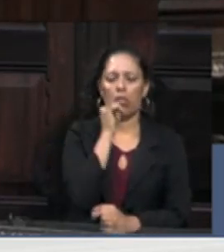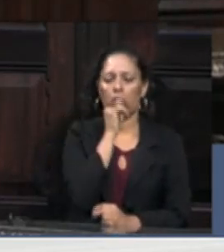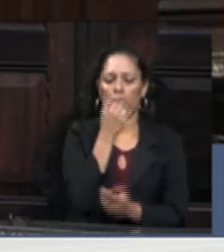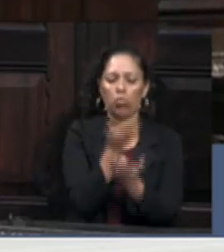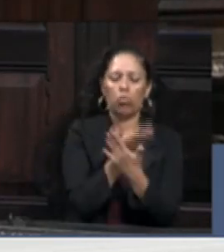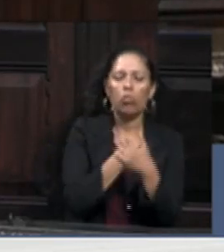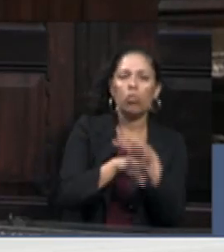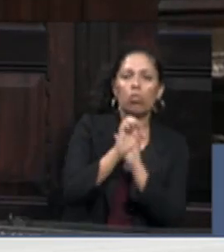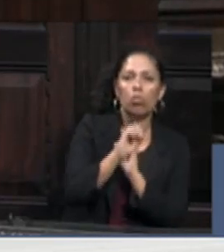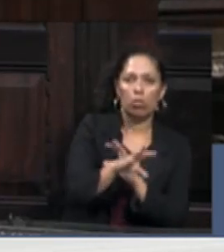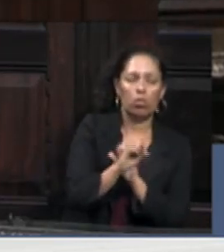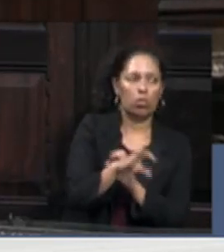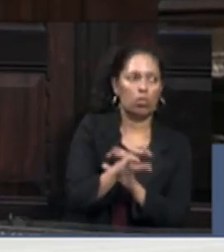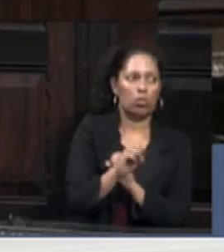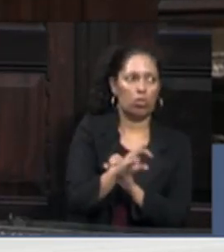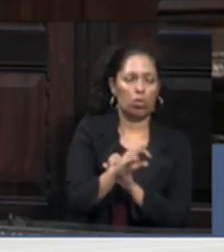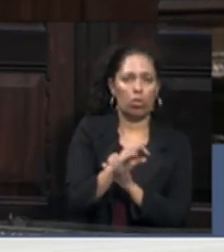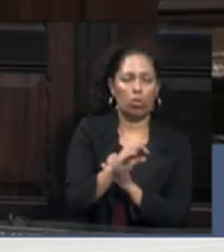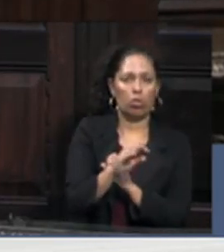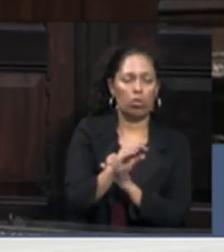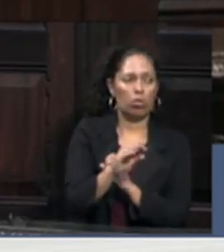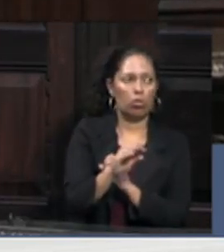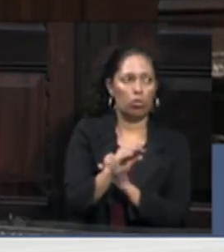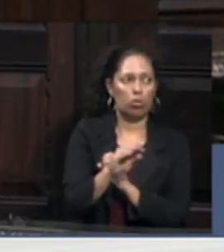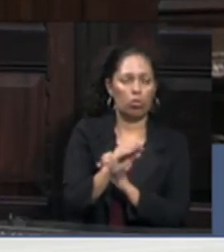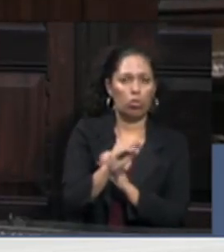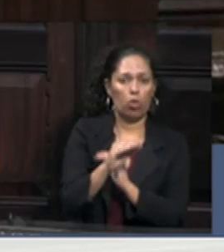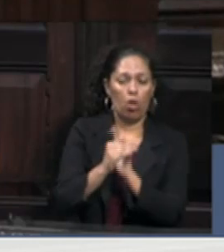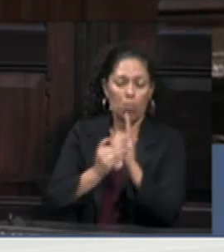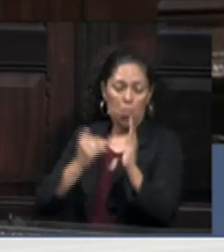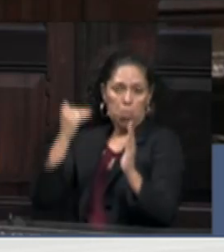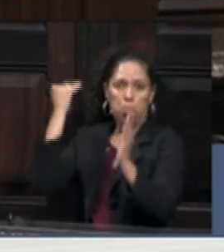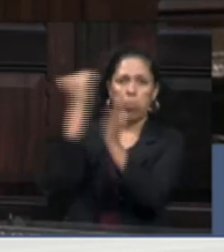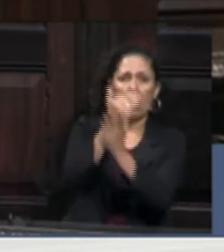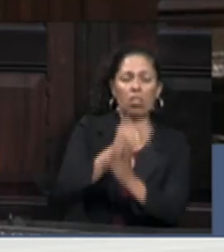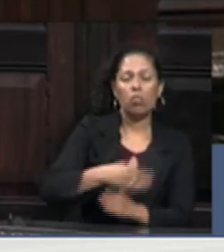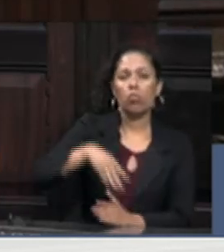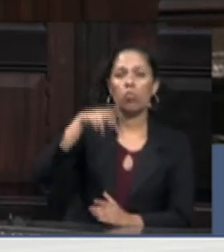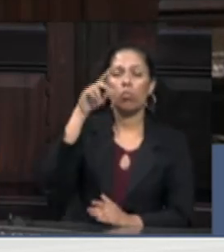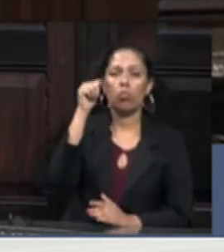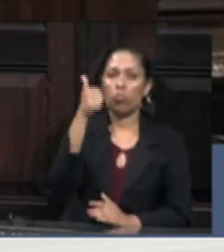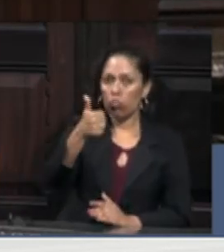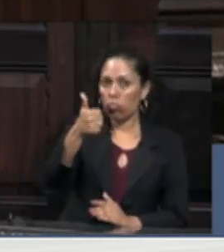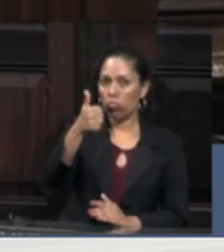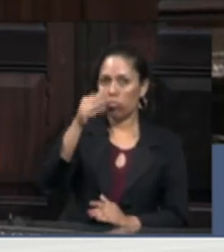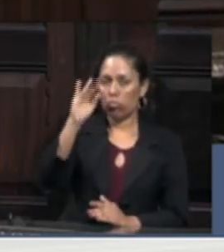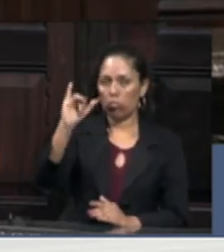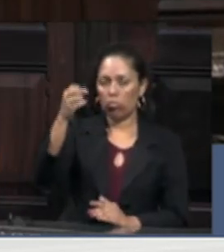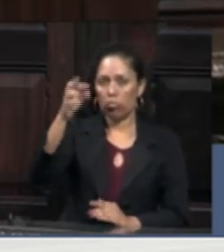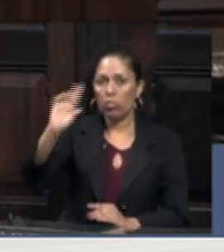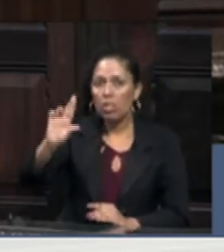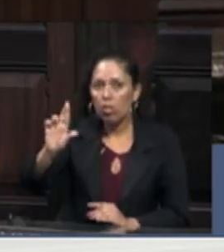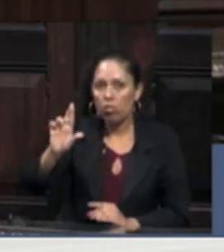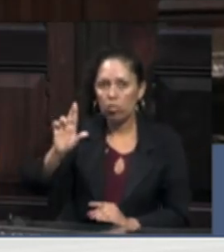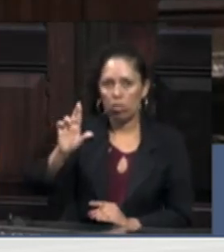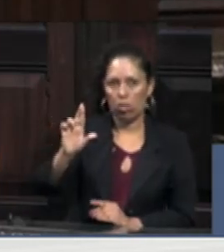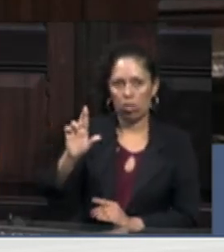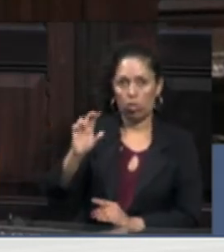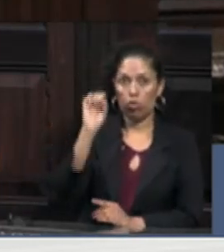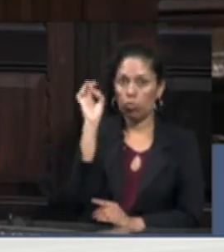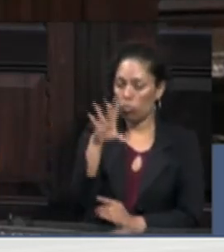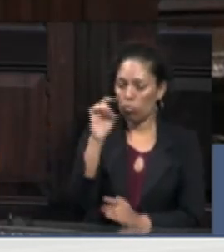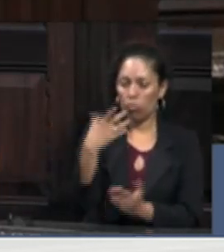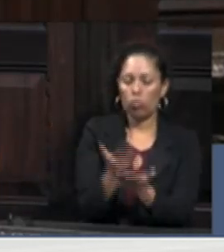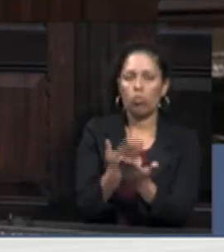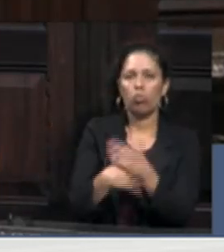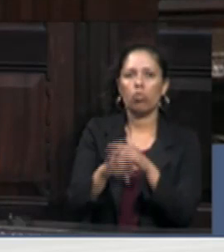esse valor de restos a pagar já ultrapassa 1,5 bilhão de reais, apenas no setor educação, apenas na